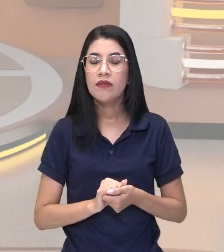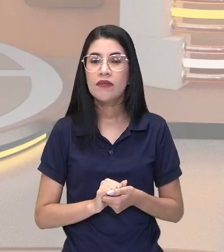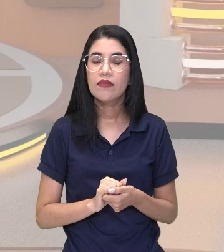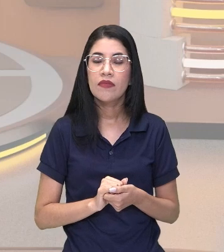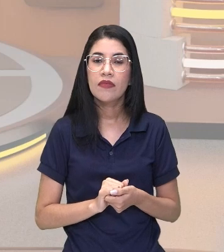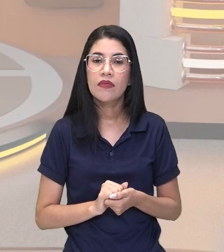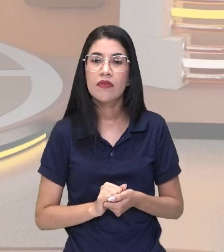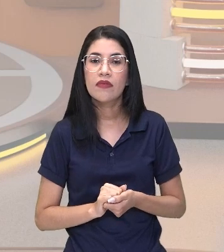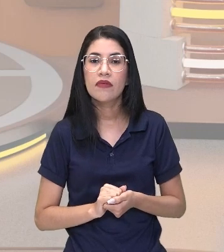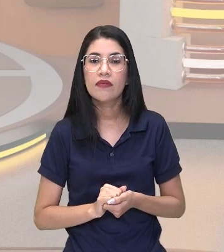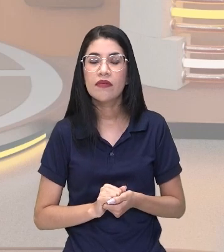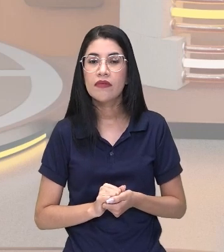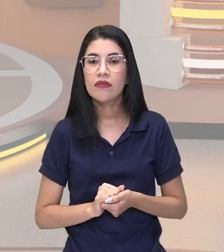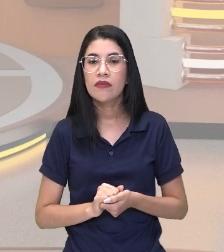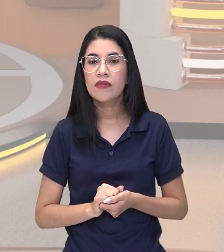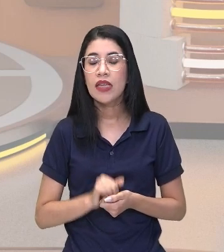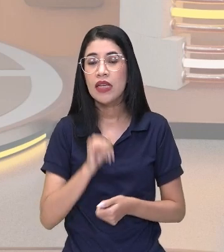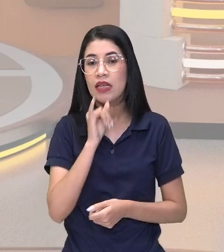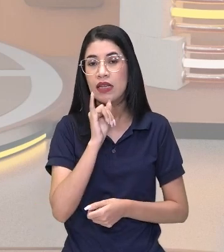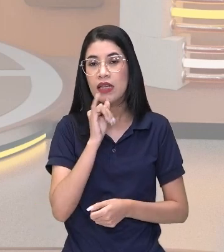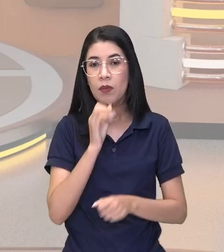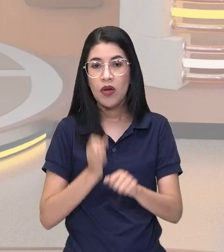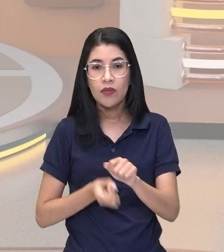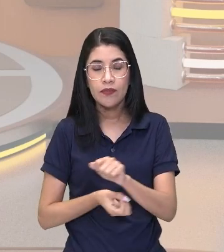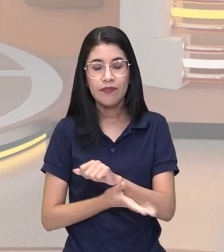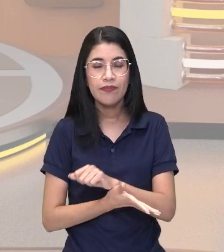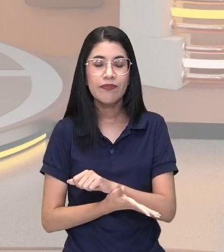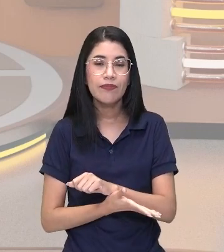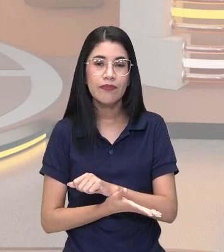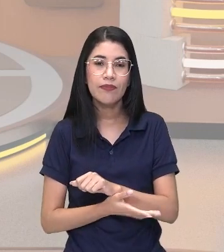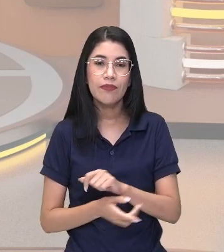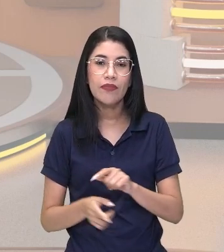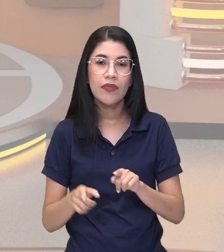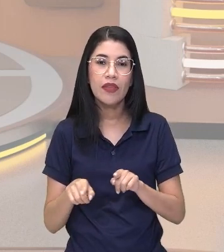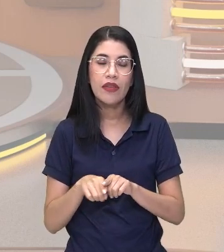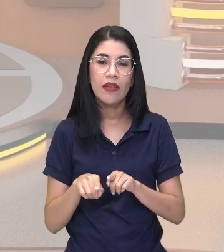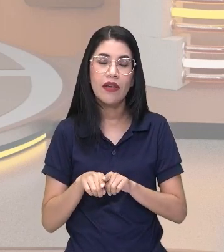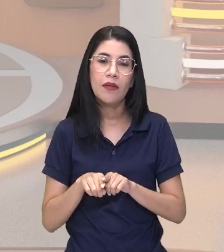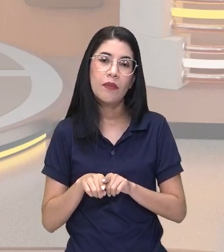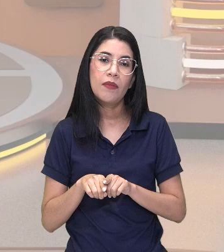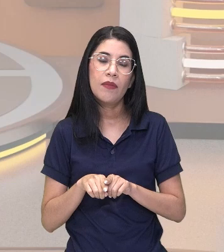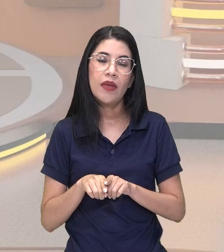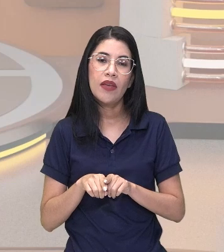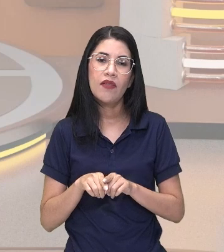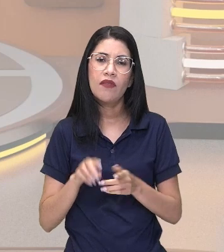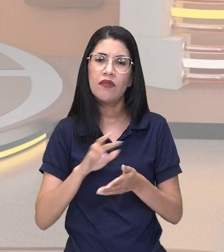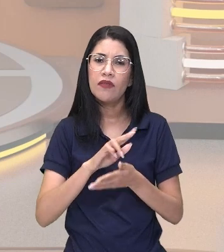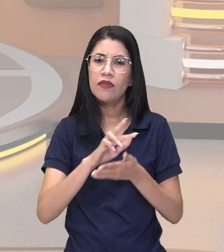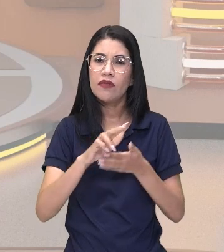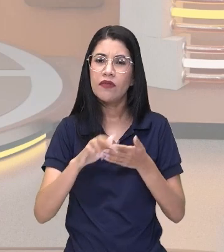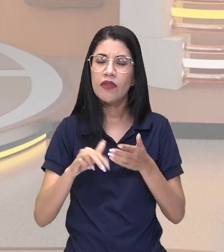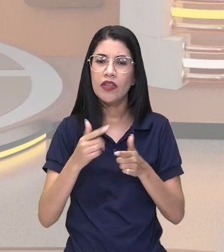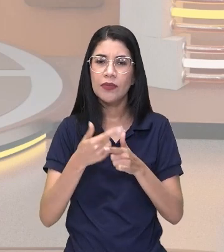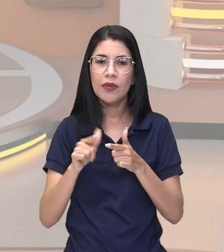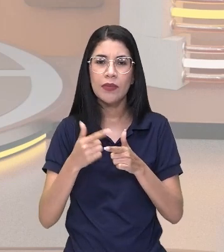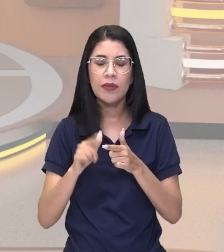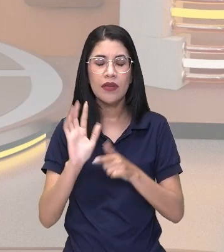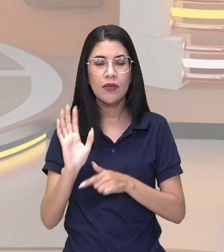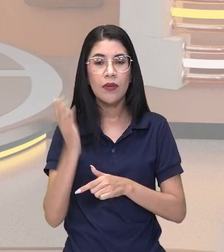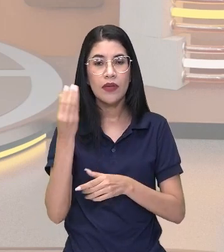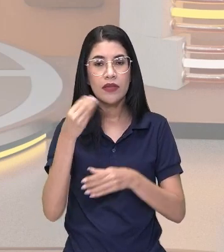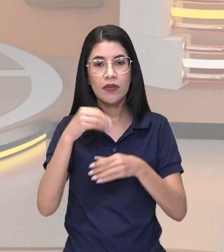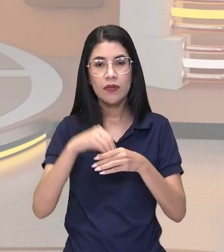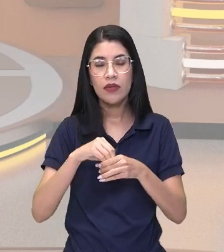corrupção digamos assim, toda a sorte de imoralidades estava ali escandalizando,